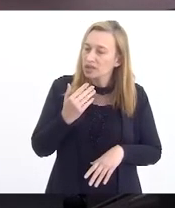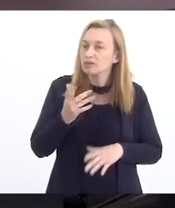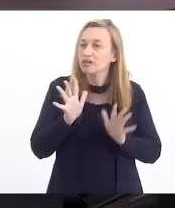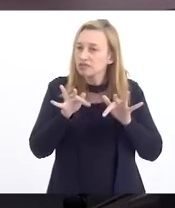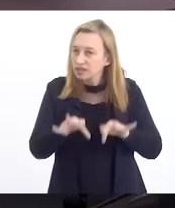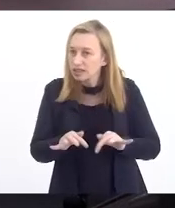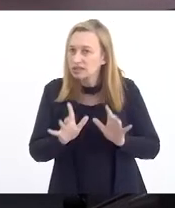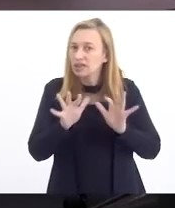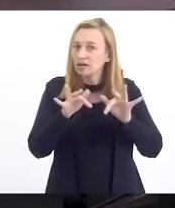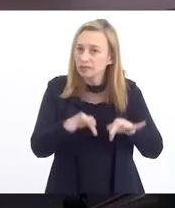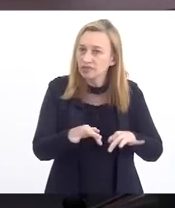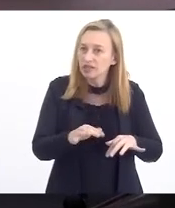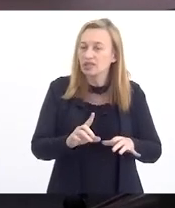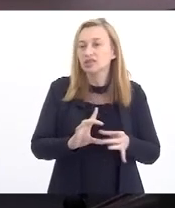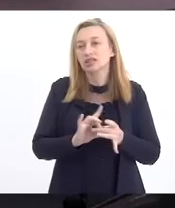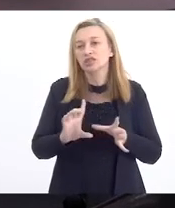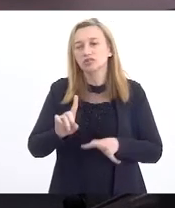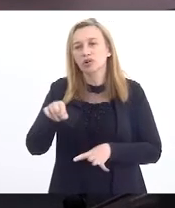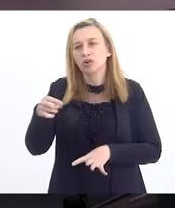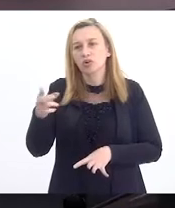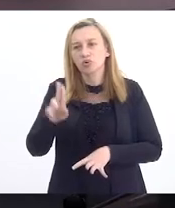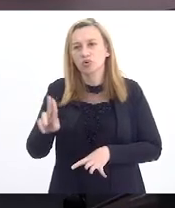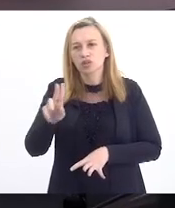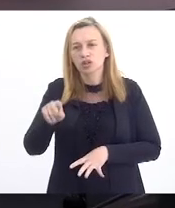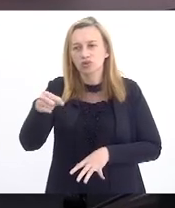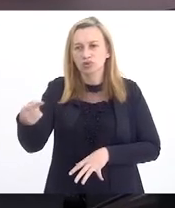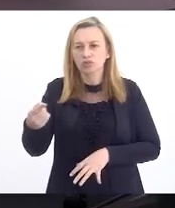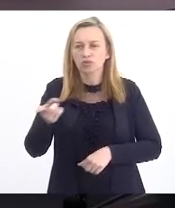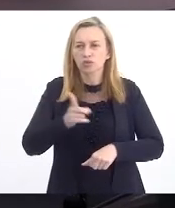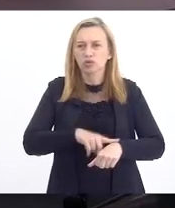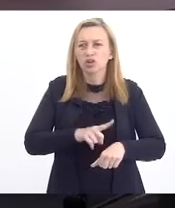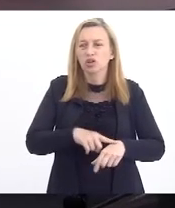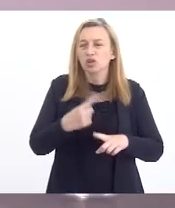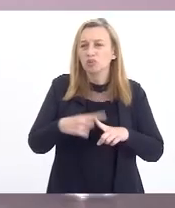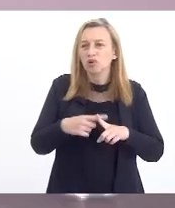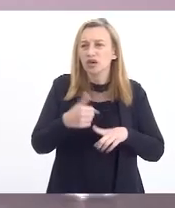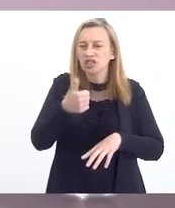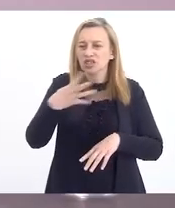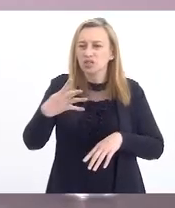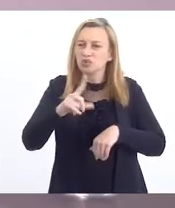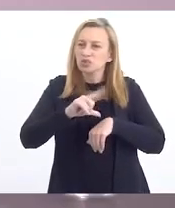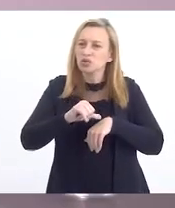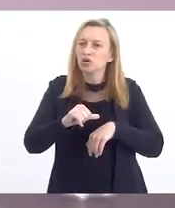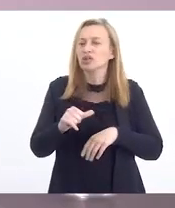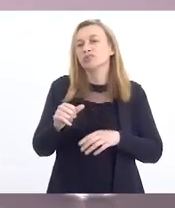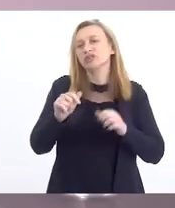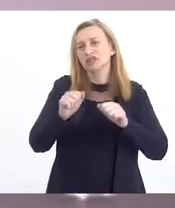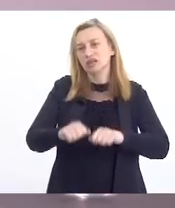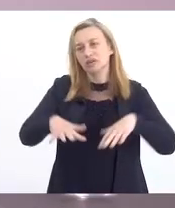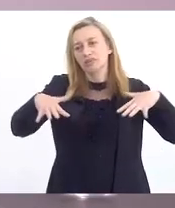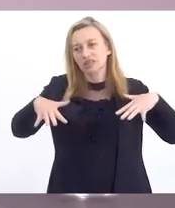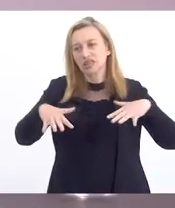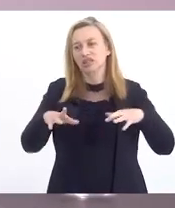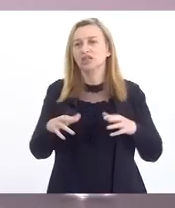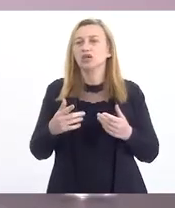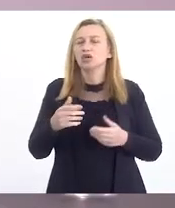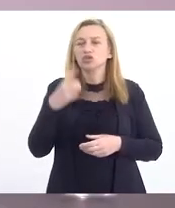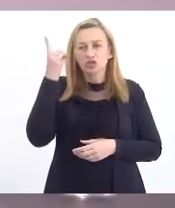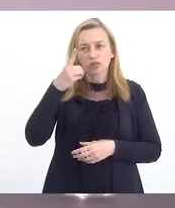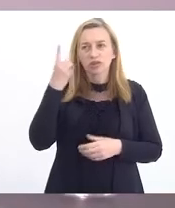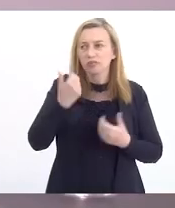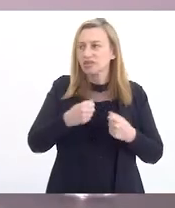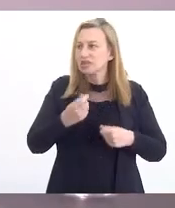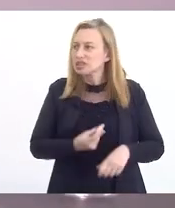concluísse e deixasse para usar a palavra no próximo momento, porque às 14 horas começa a sessão plenária. Os deputados têm que irem